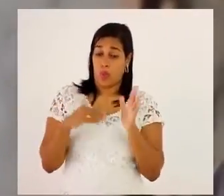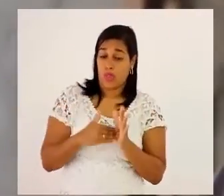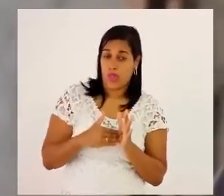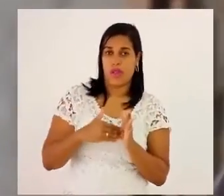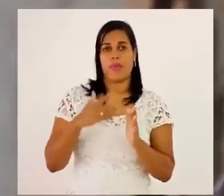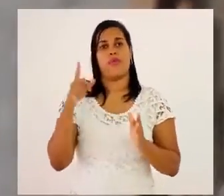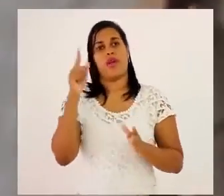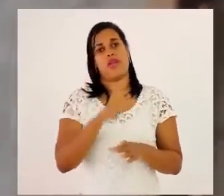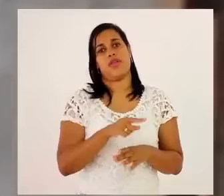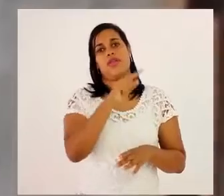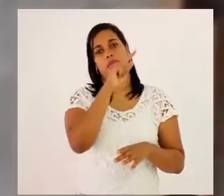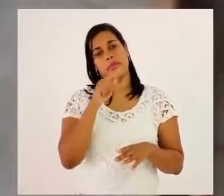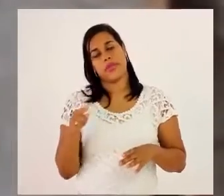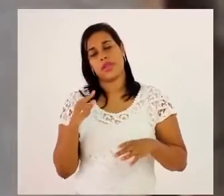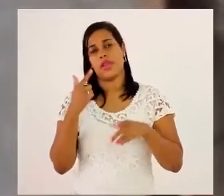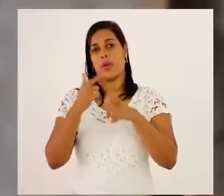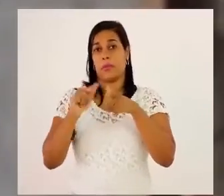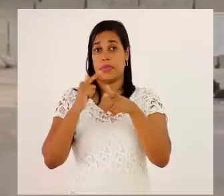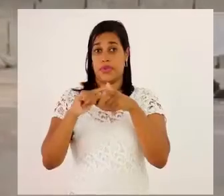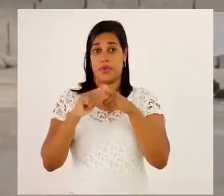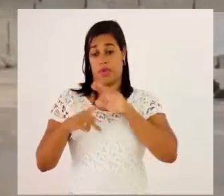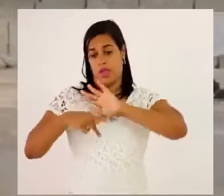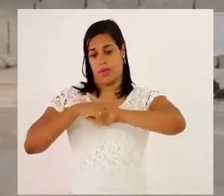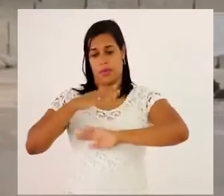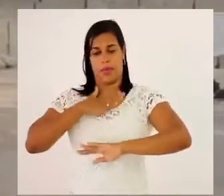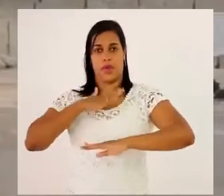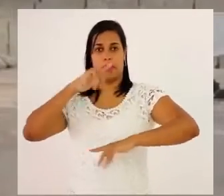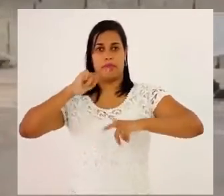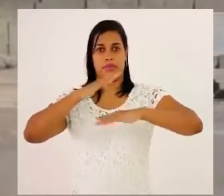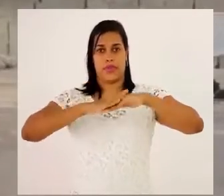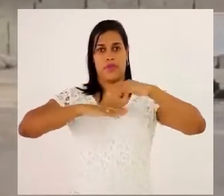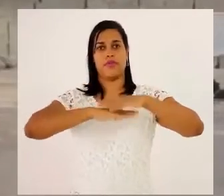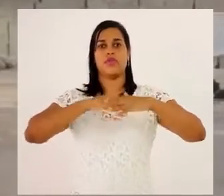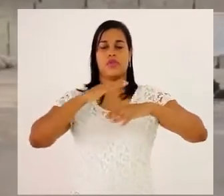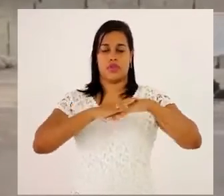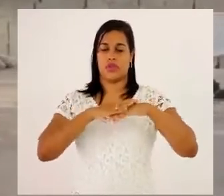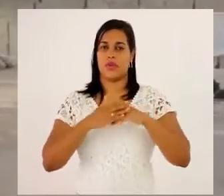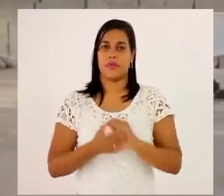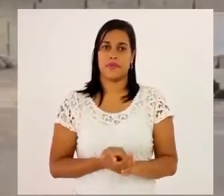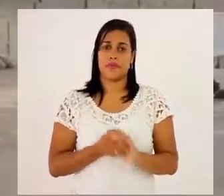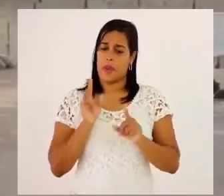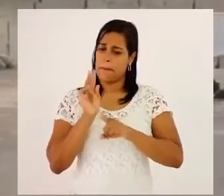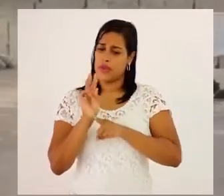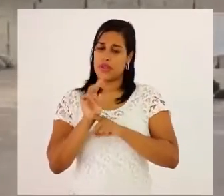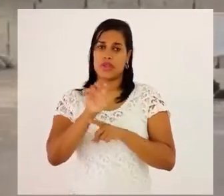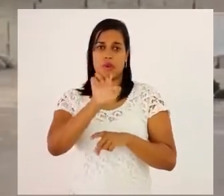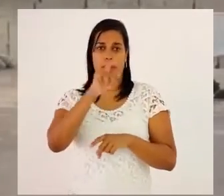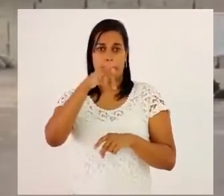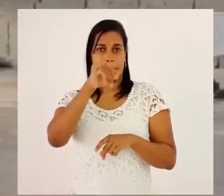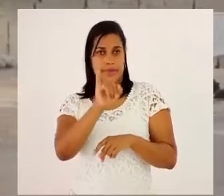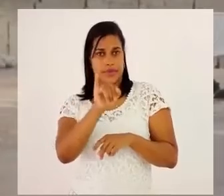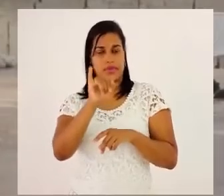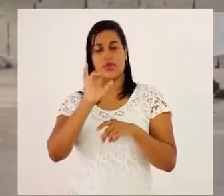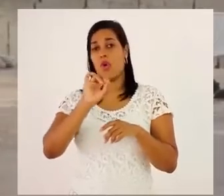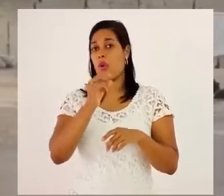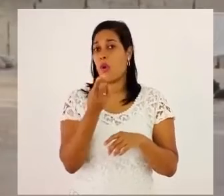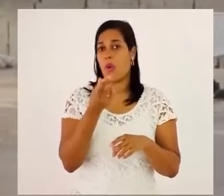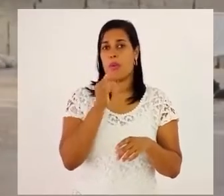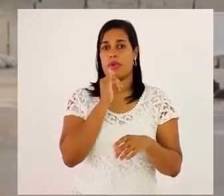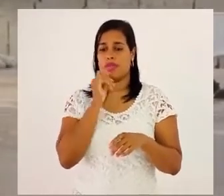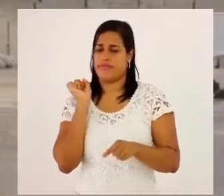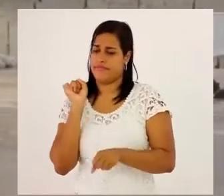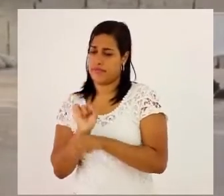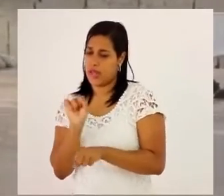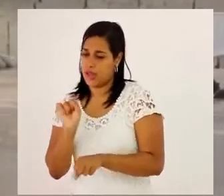ser tomado é tentar eliminar o risco no receptor. Não só com a utilização de equipamento de proteção individual, mas com rodízios,